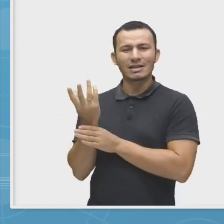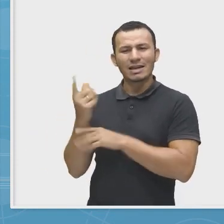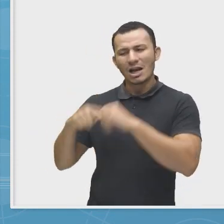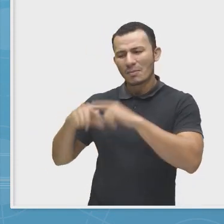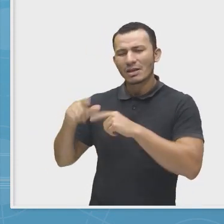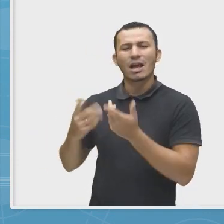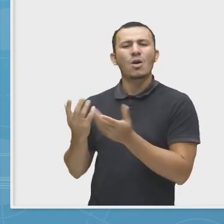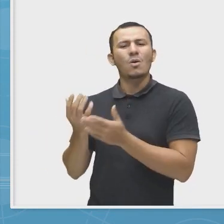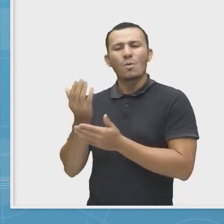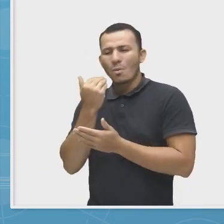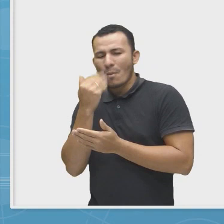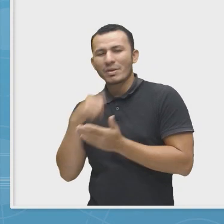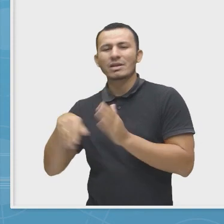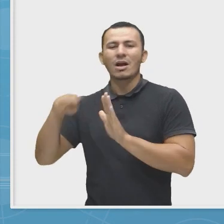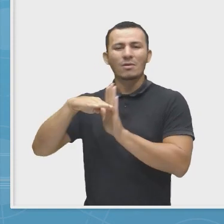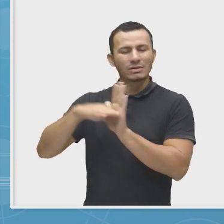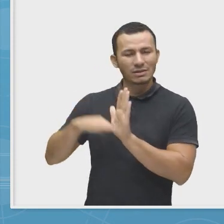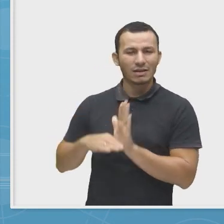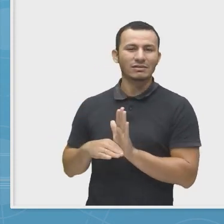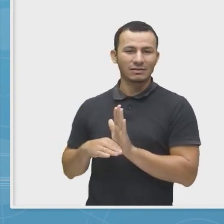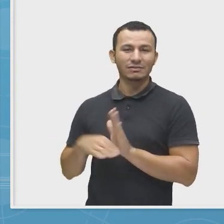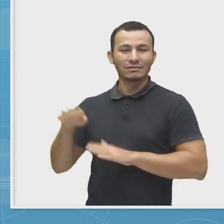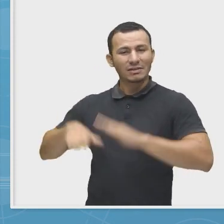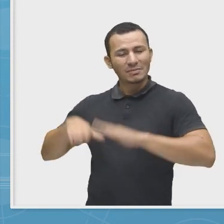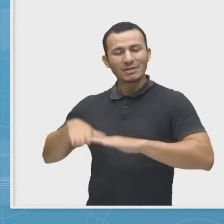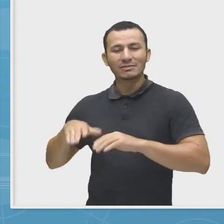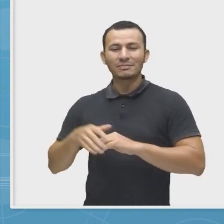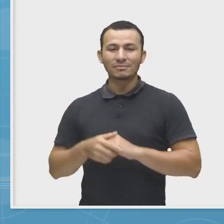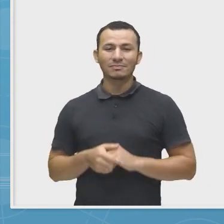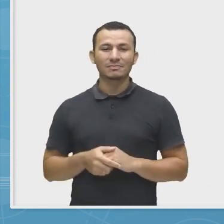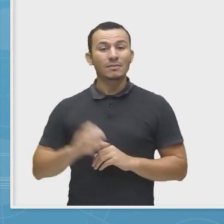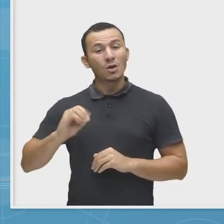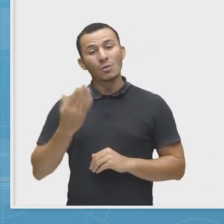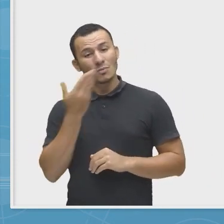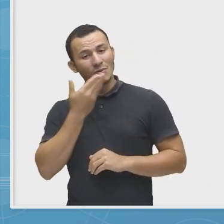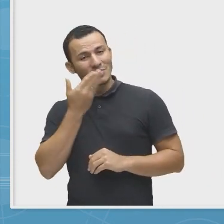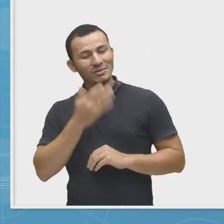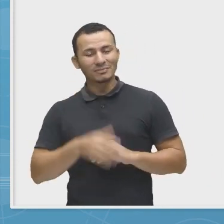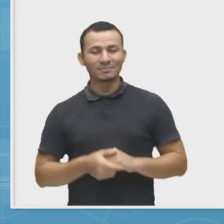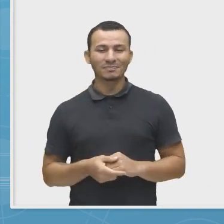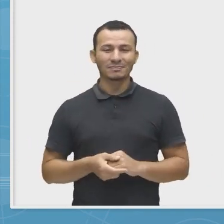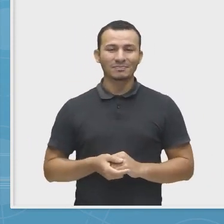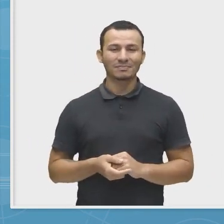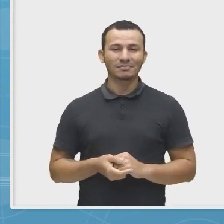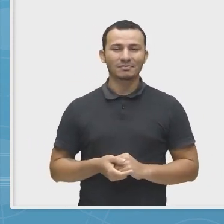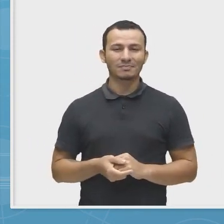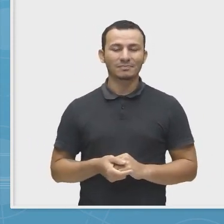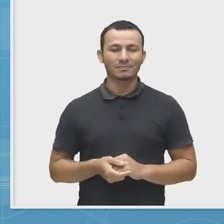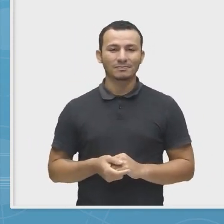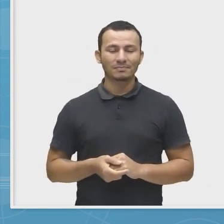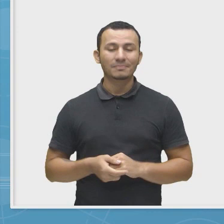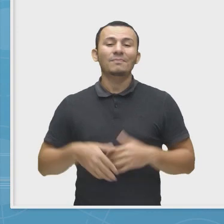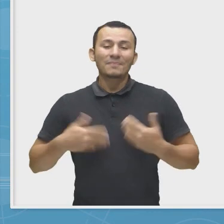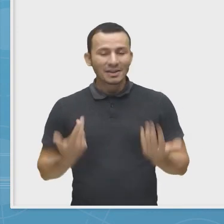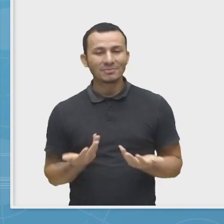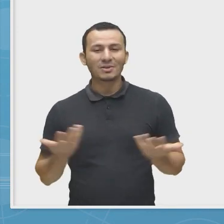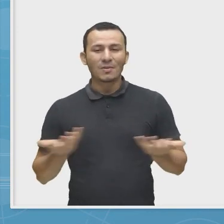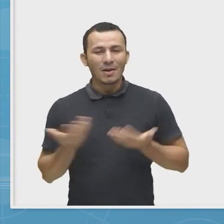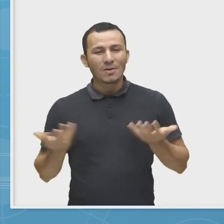uma comida, uma receita culinária ou um doce, ok? Então, gente,